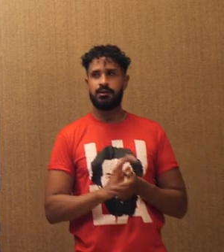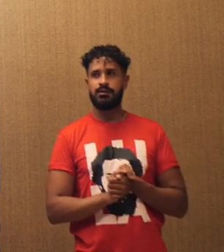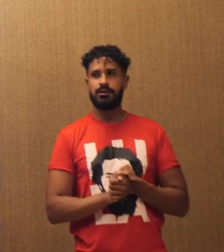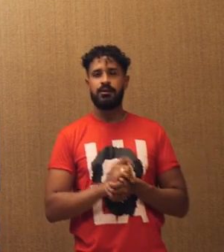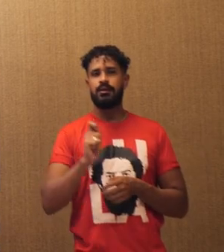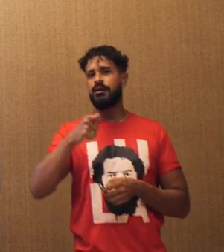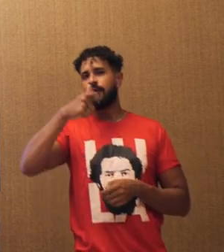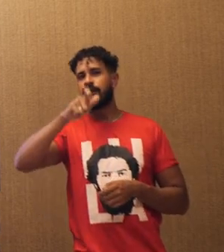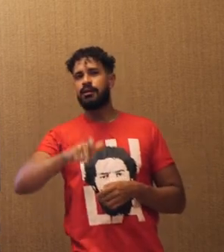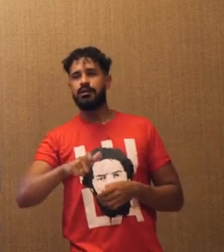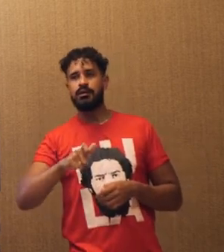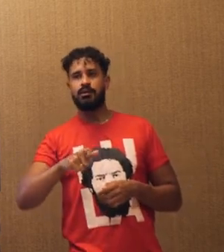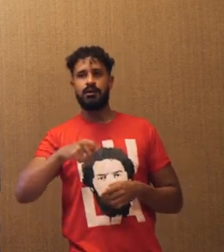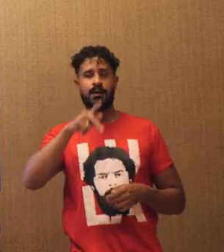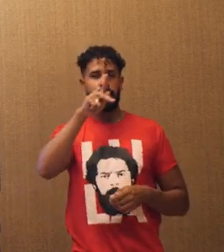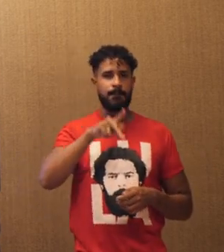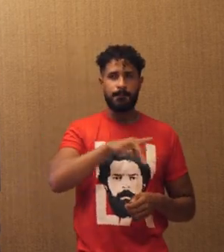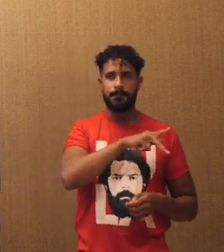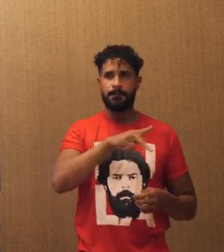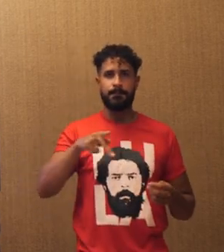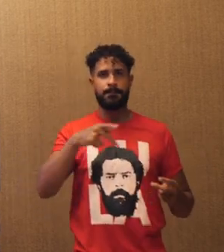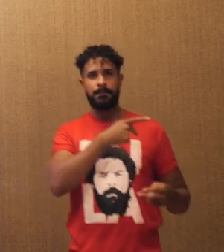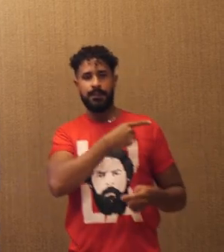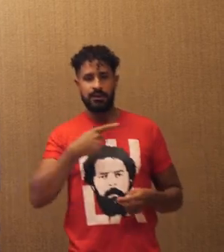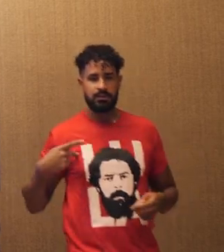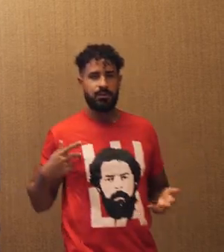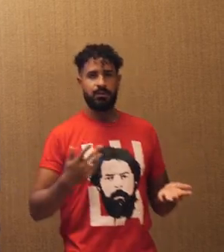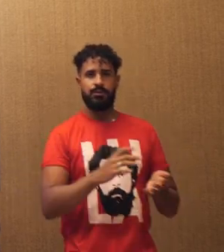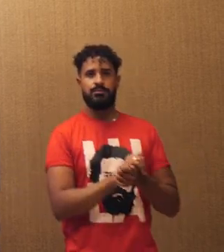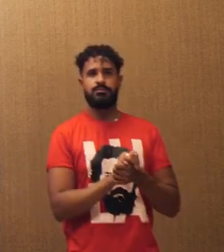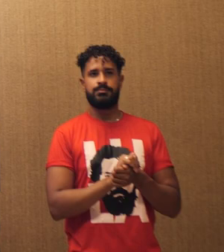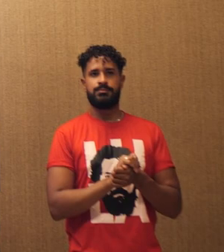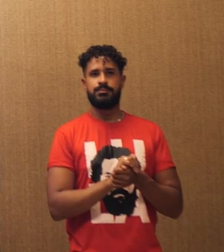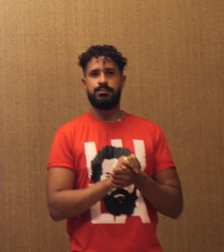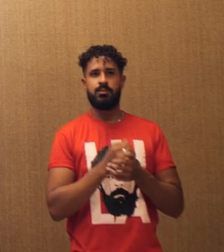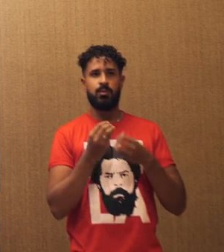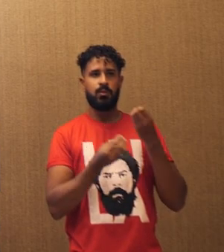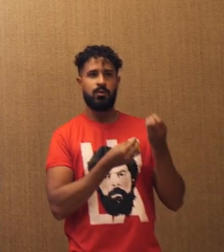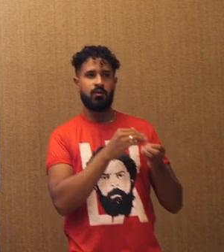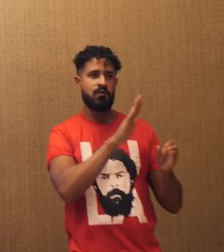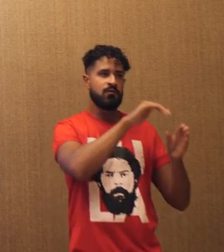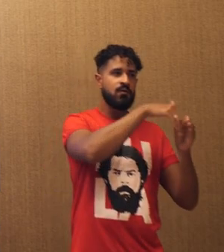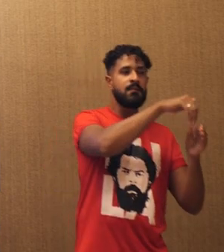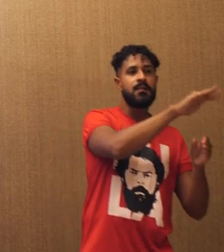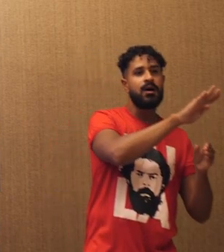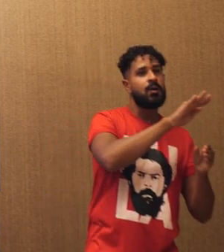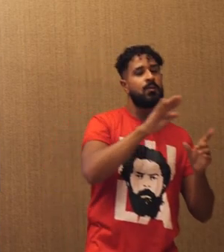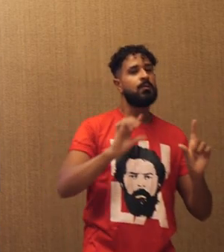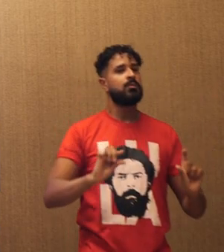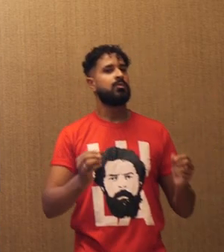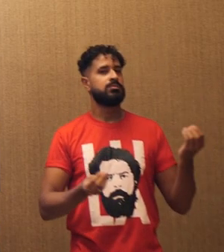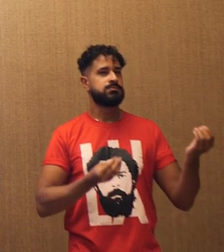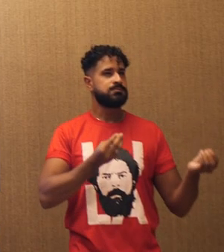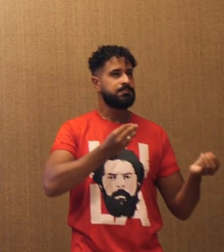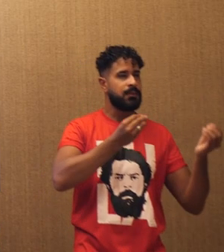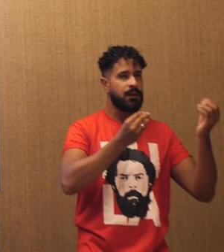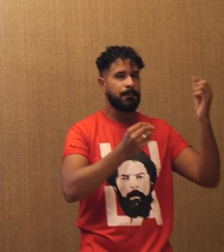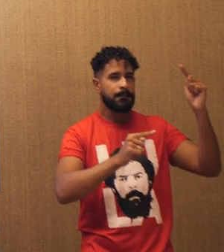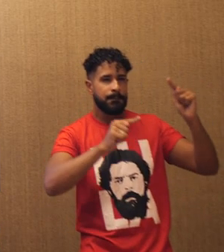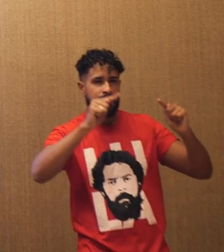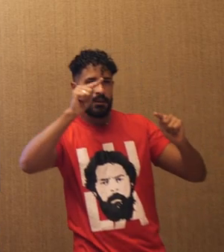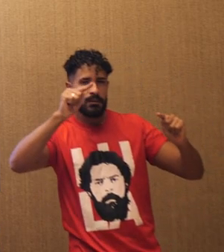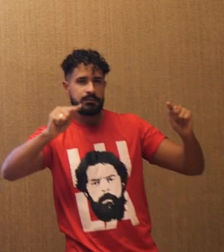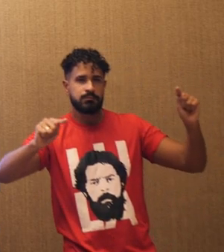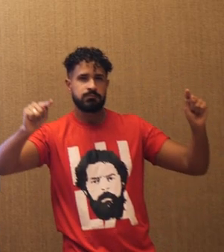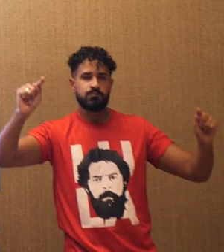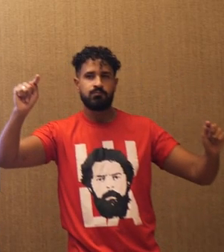De que lado que essas pessoas... O padre, o pastor... Qual que é a tendência que tem essas pessoas? E começou a ajudar a gente a